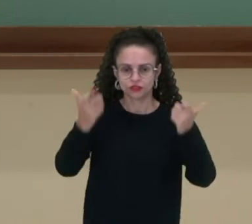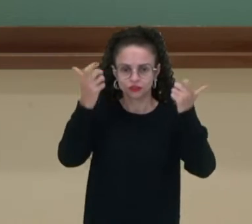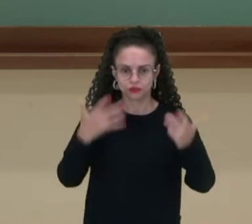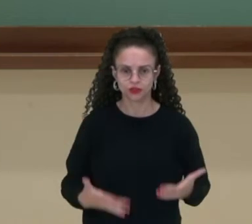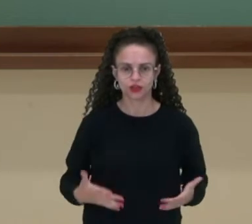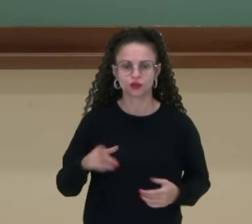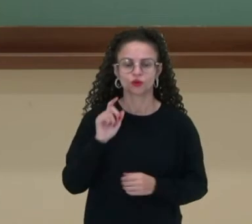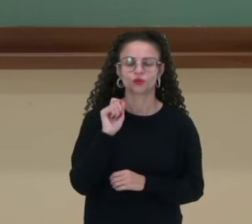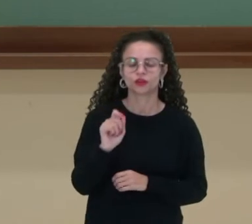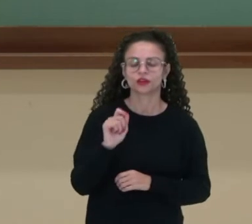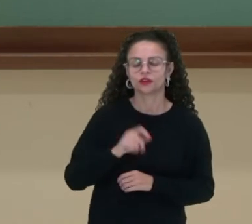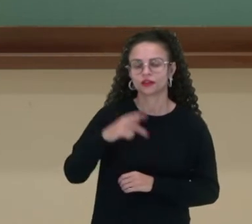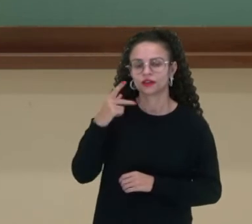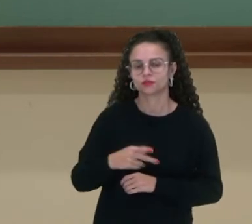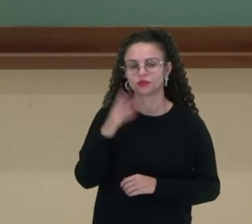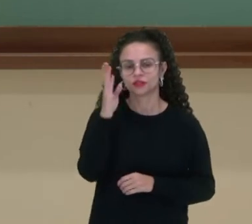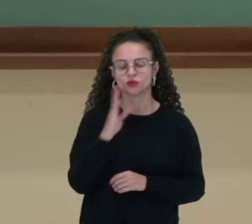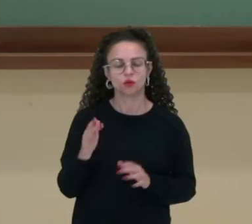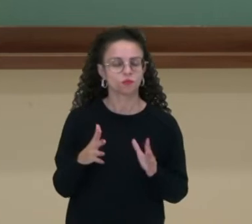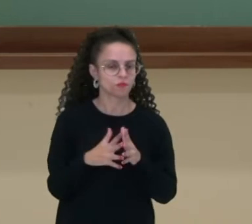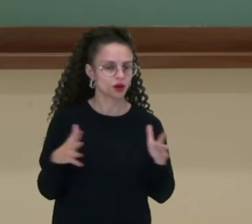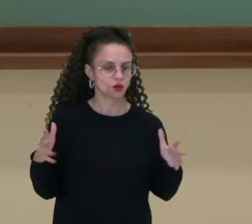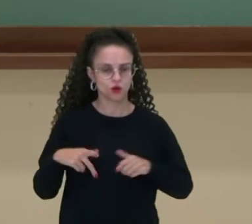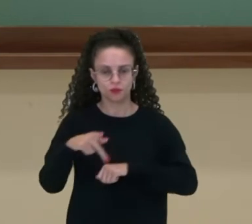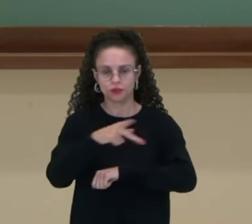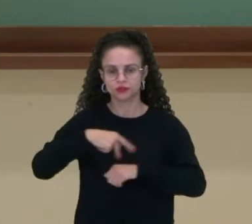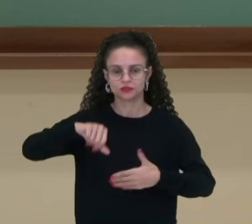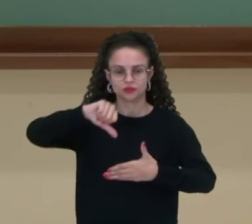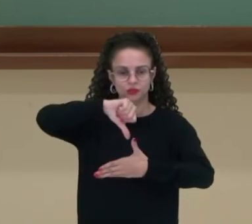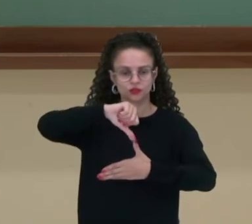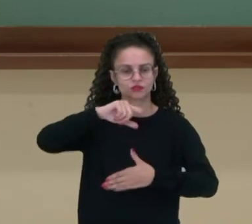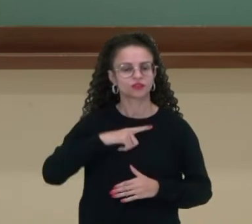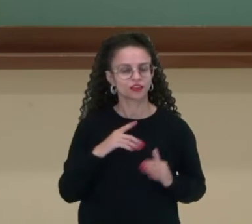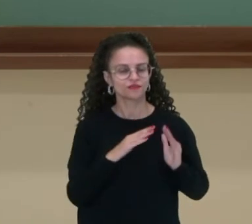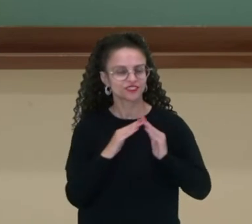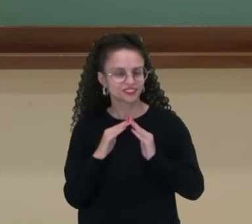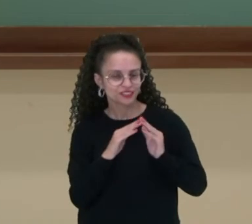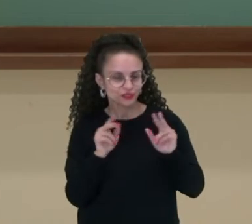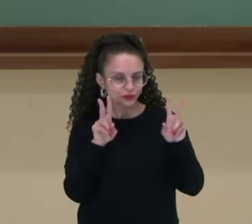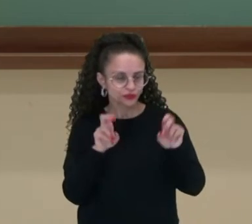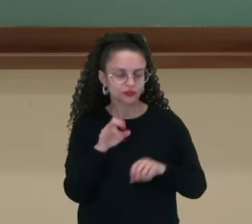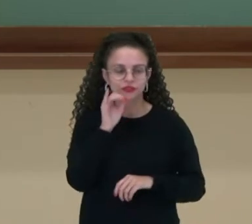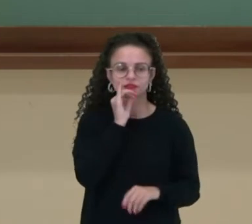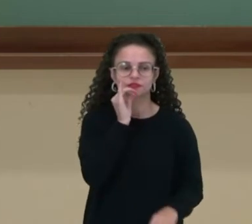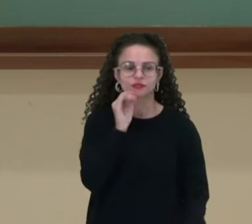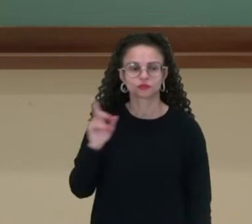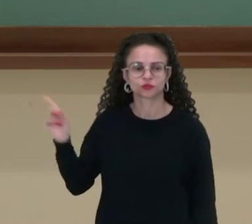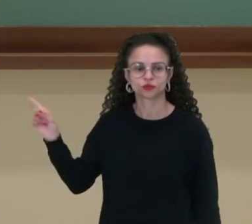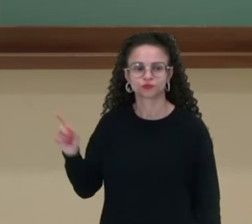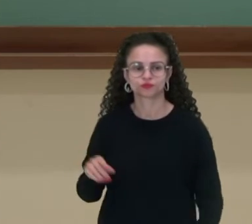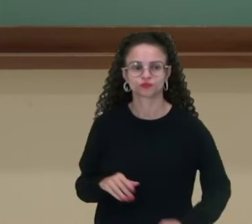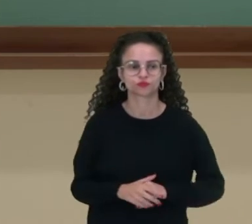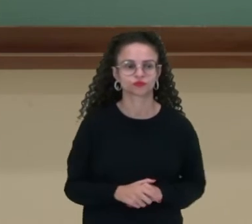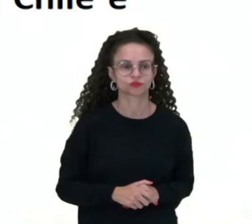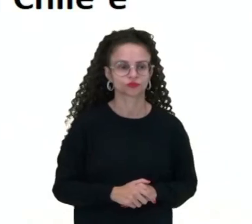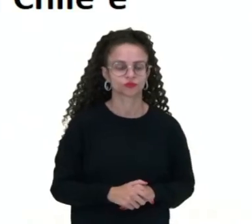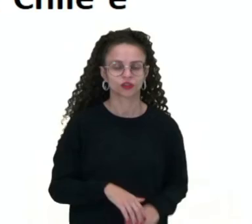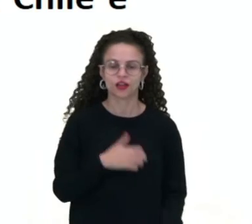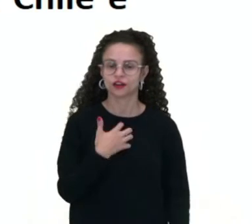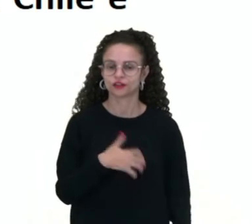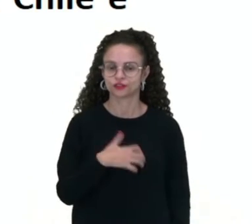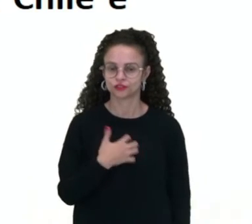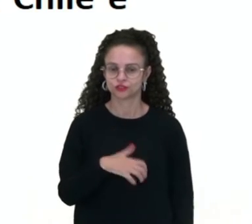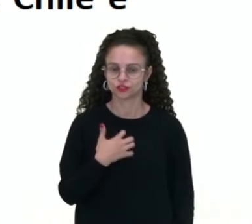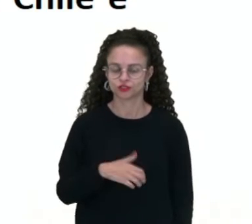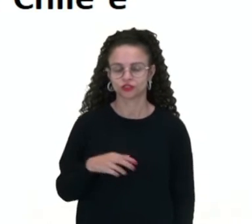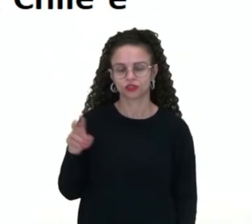que o Brasil é o maior país da América do Sul. E ele tem vizinhos, como, por exemplo, vamos ver no mapa aqui, então o Brasil tem aí, ó, a Argentina,